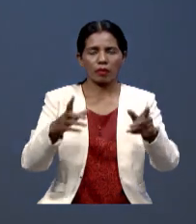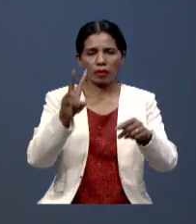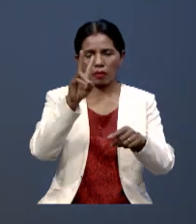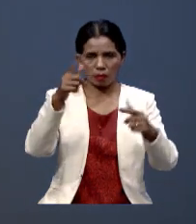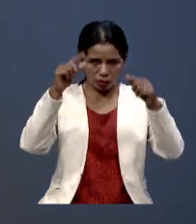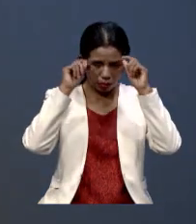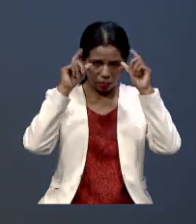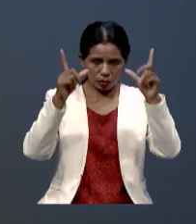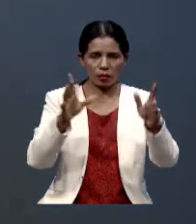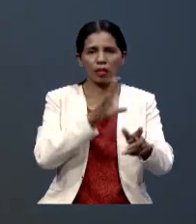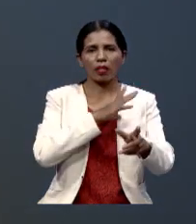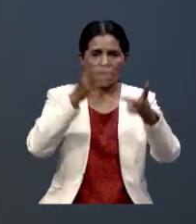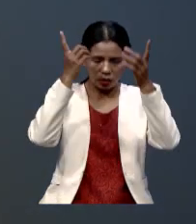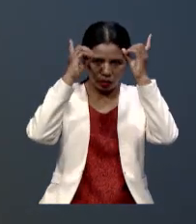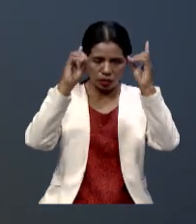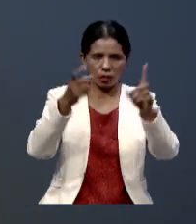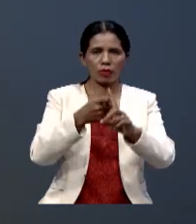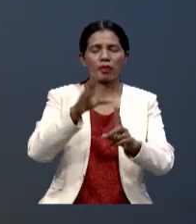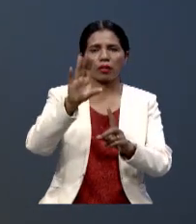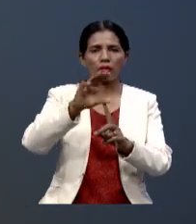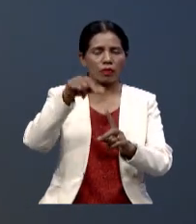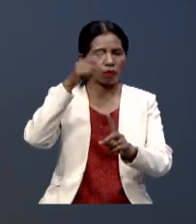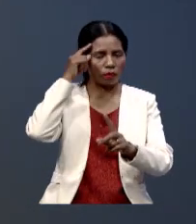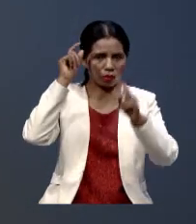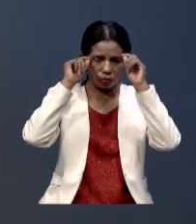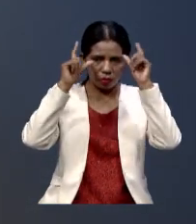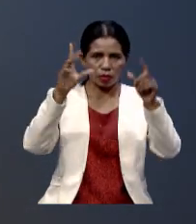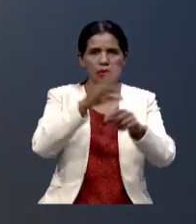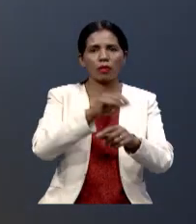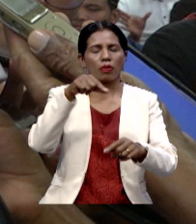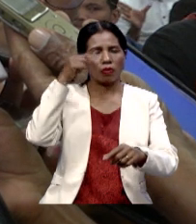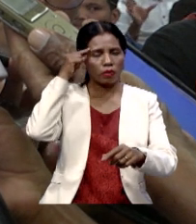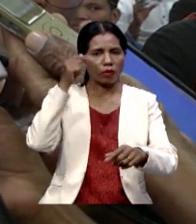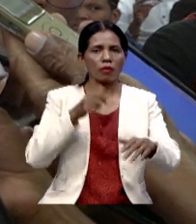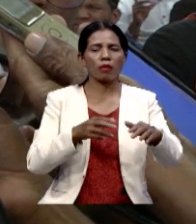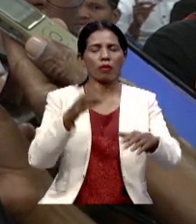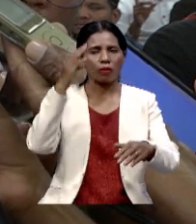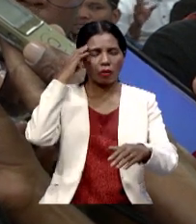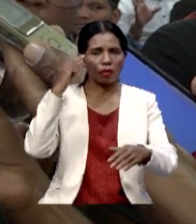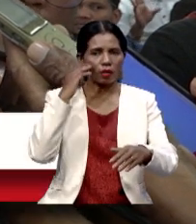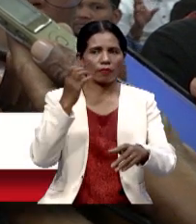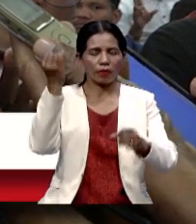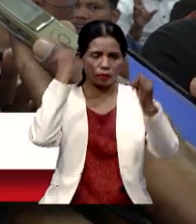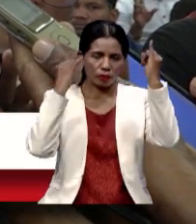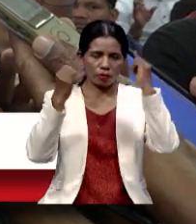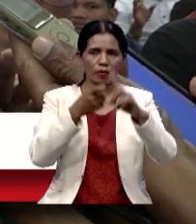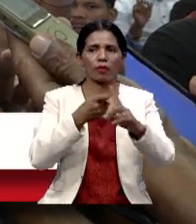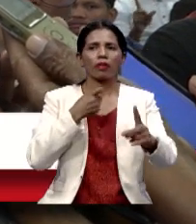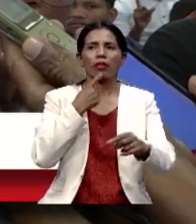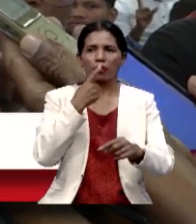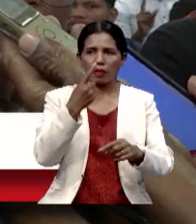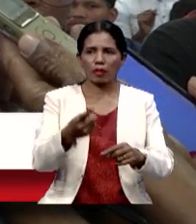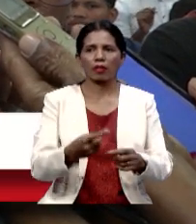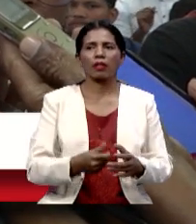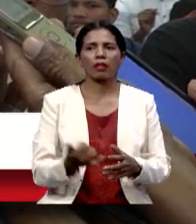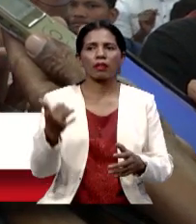Timor-Leste, se rende decisão, hoje se foi o governo Timor-Leste no governo Coreia. Informação Nebe, Macusi Adido, Hateteona,